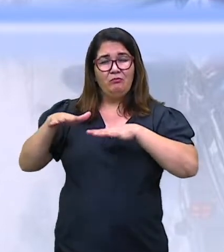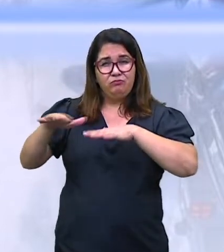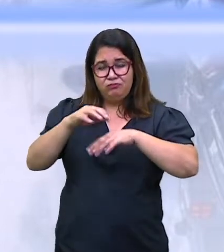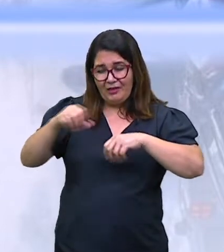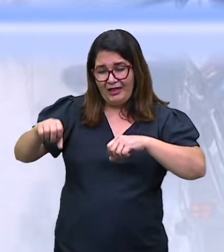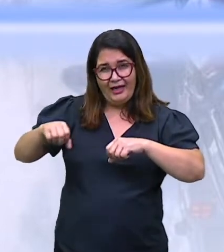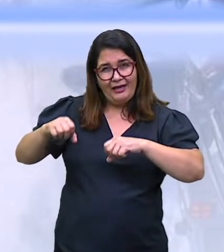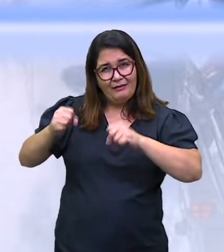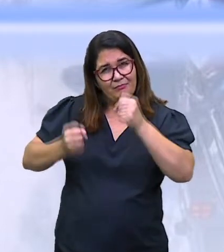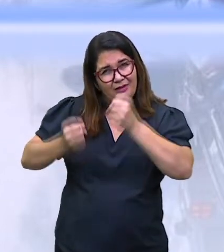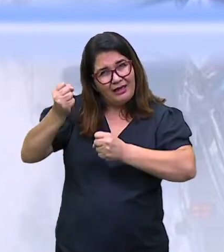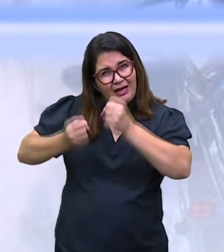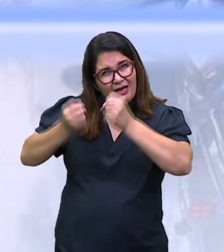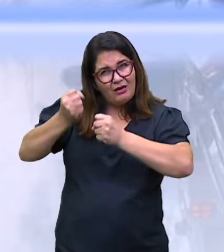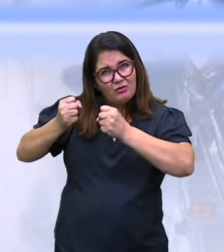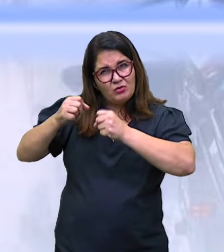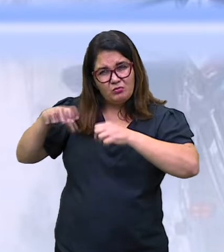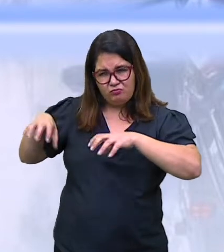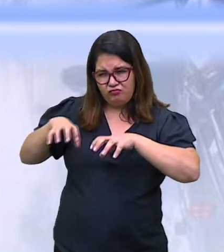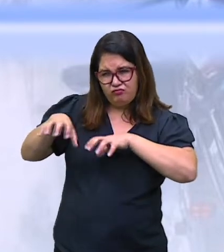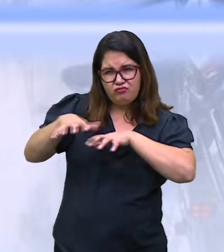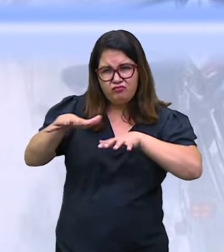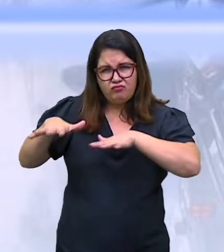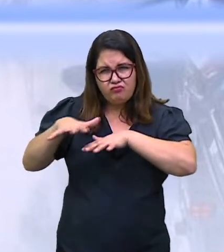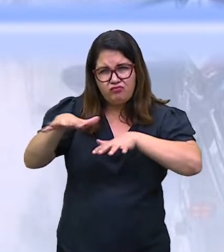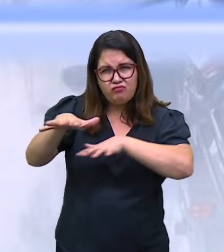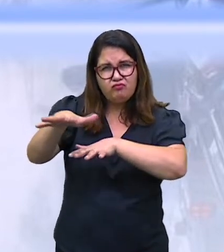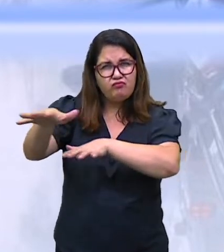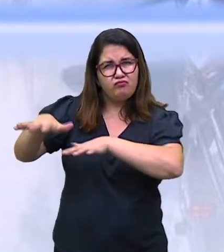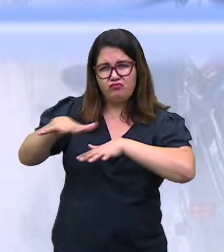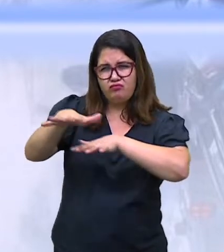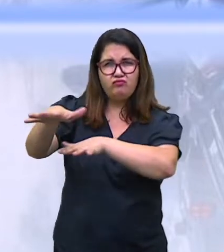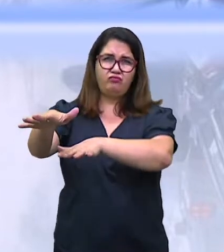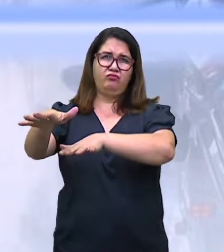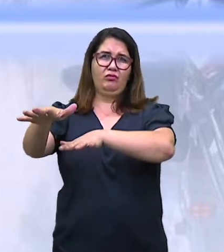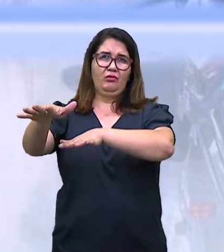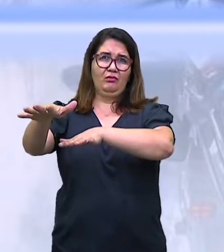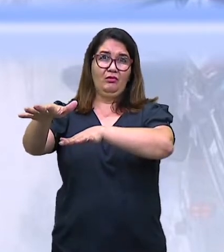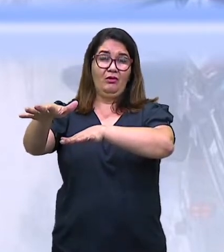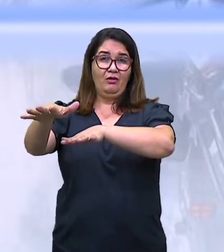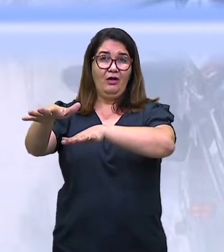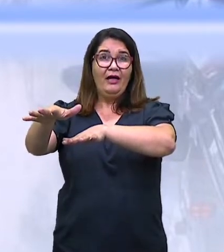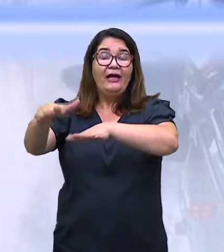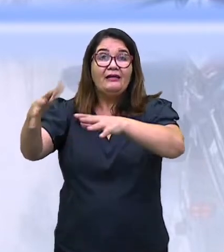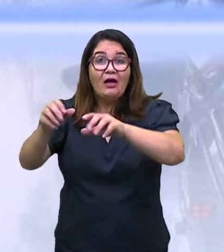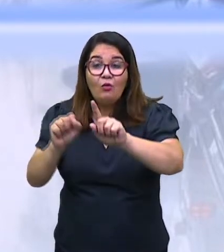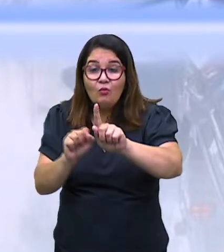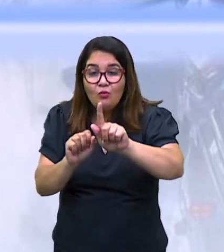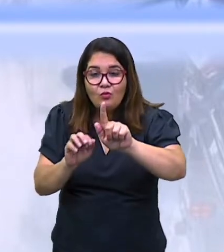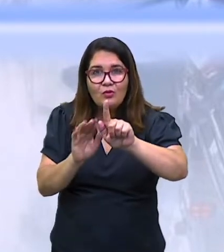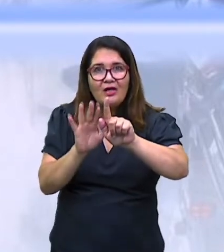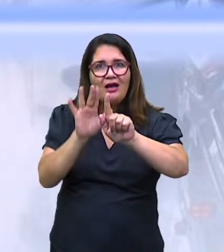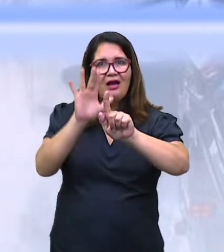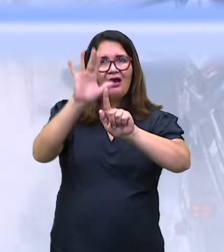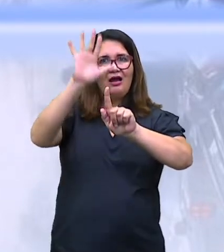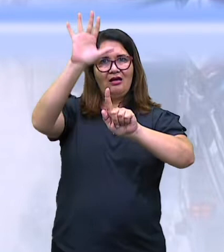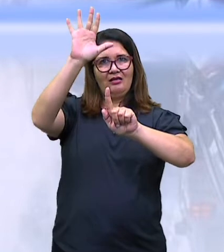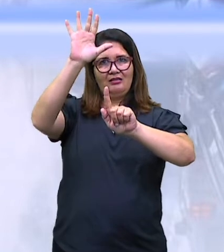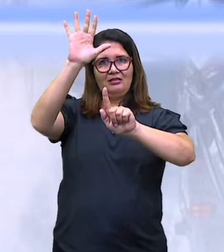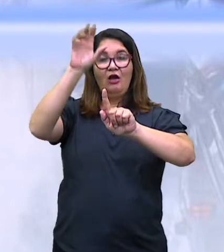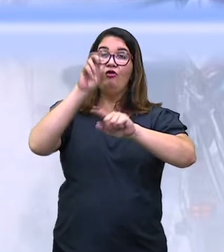esse processo ele acontece. E você, o que tem feito para evitar? Na nossa